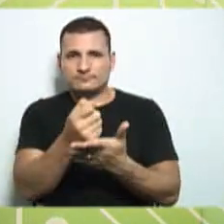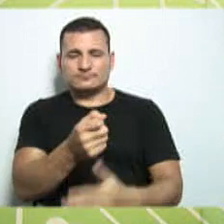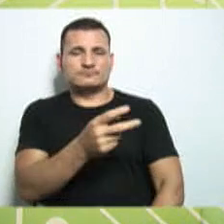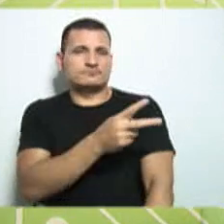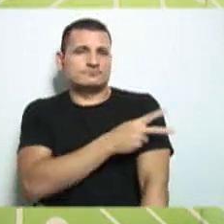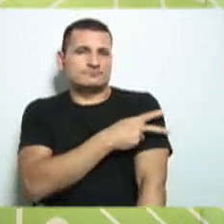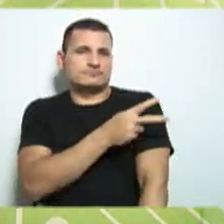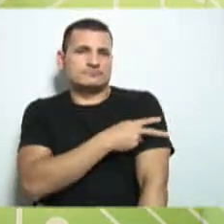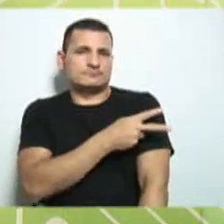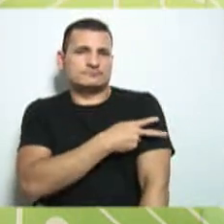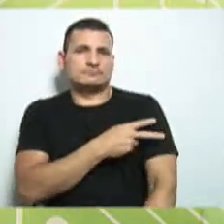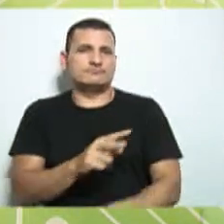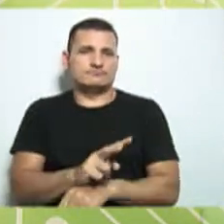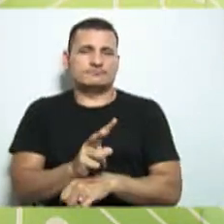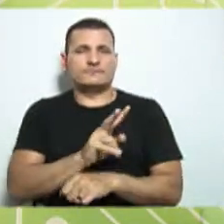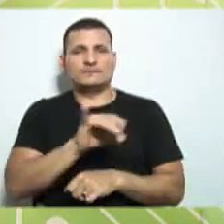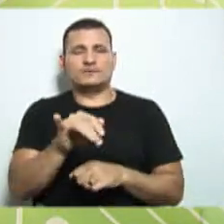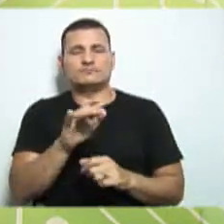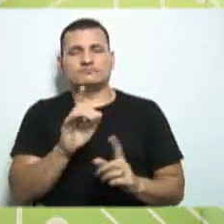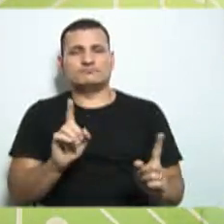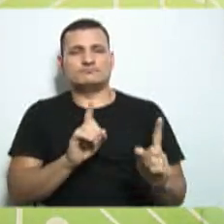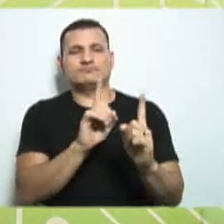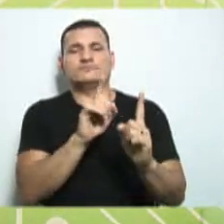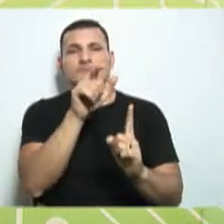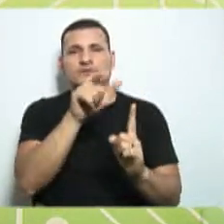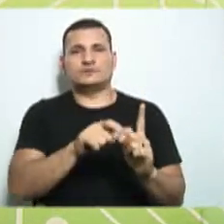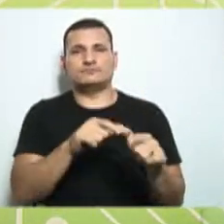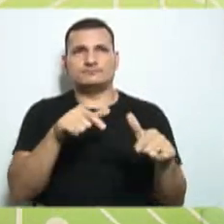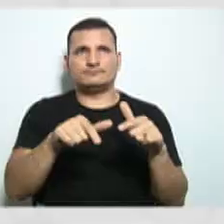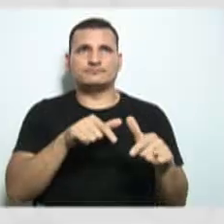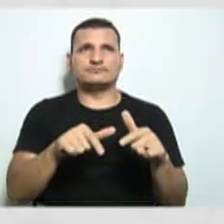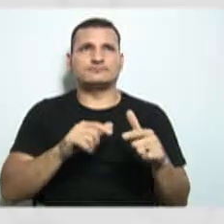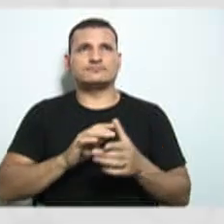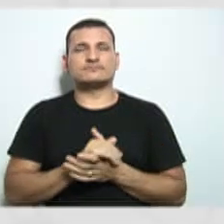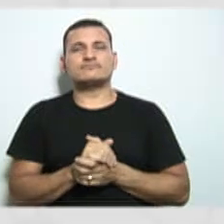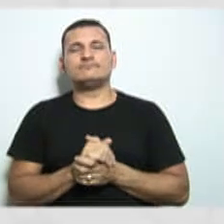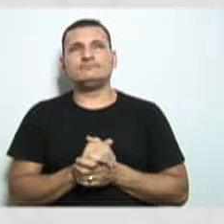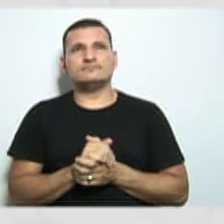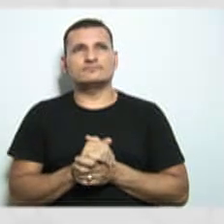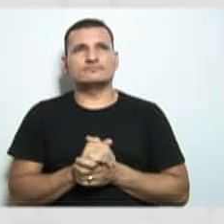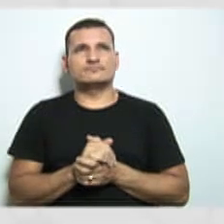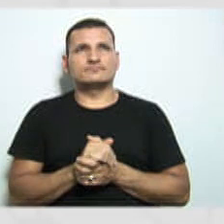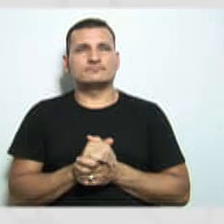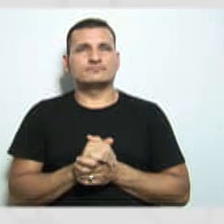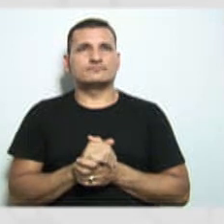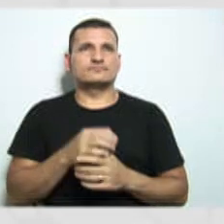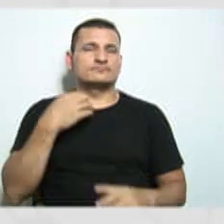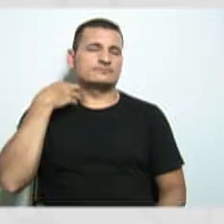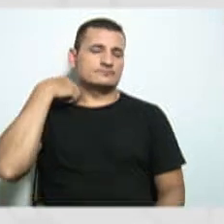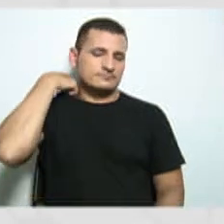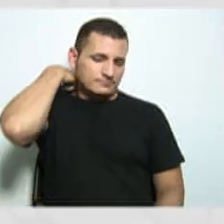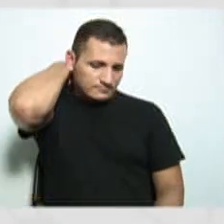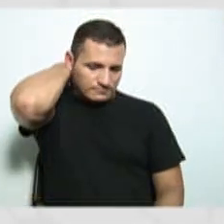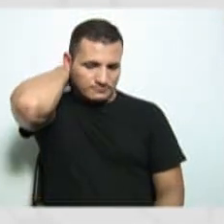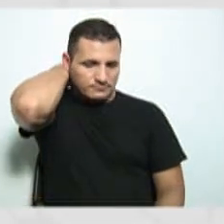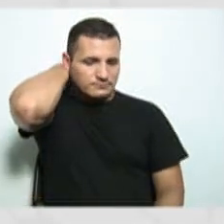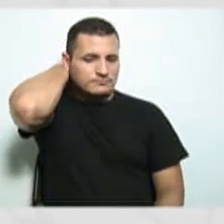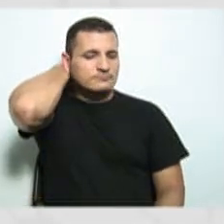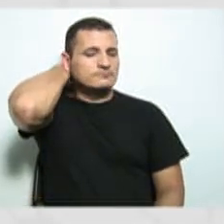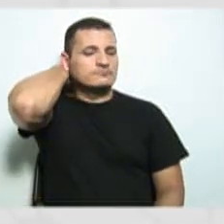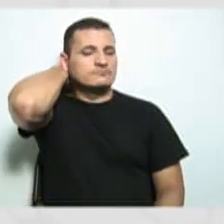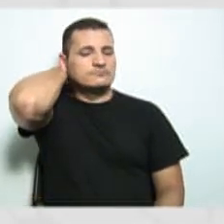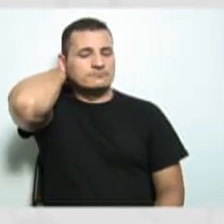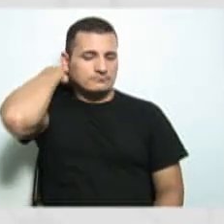esses vão trabalhar diretamente com os clientes. Vamos para a tela que eu quero te explicar de uma forma melhor aqui, de uma forma mais gráfica. Olha só